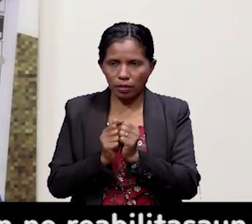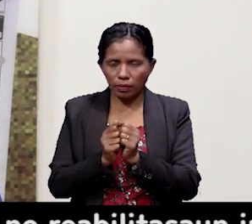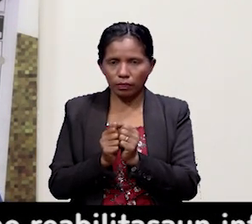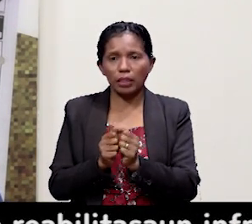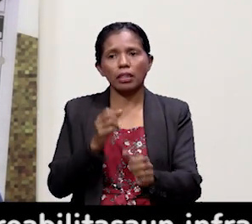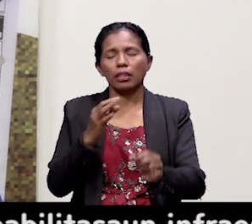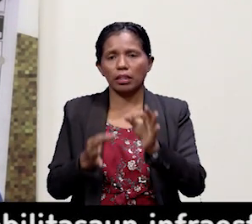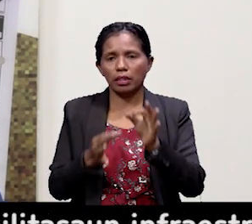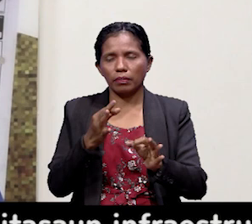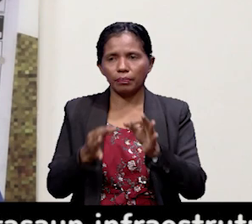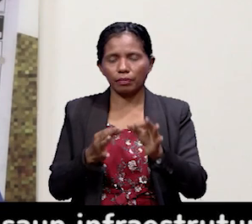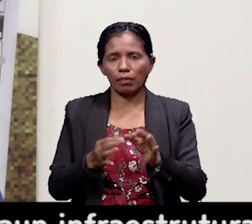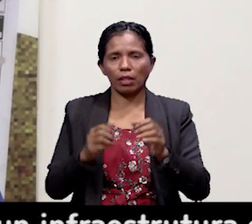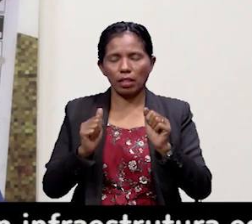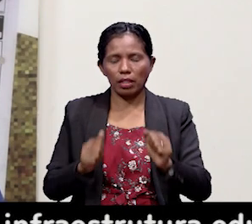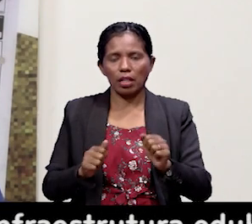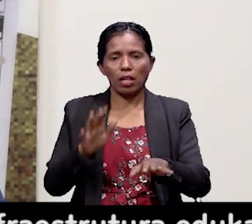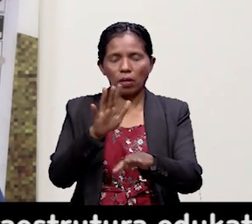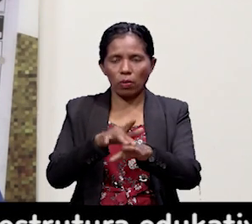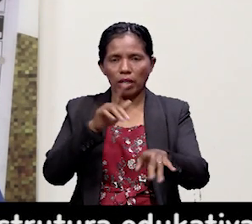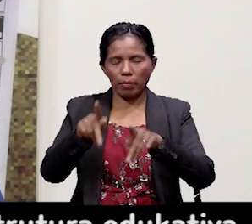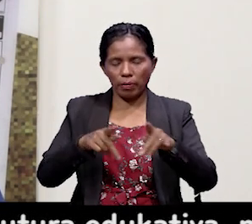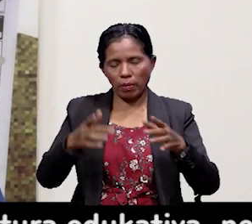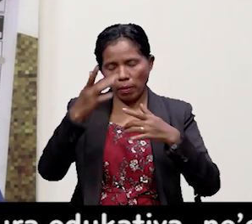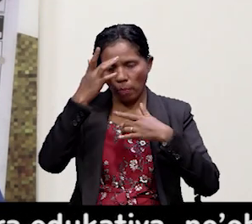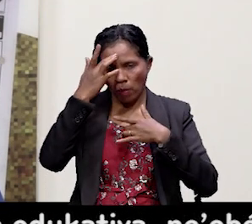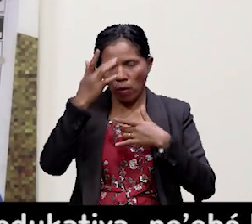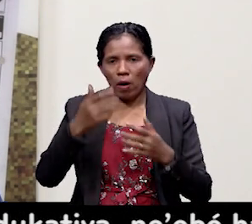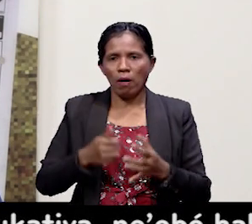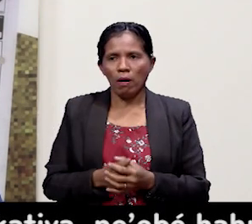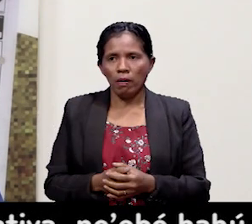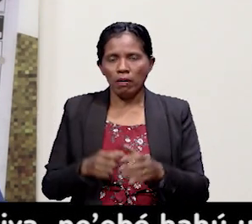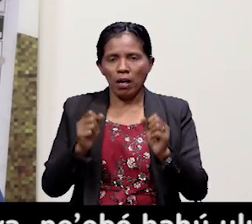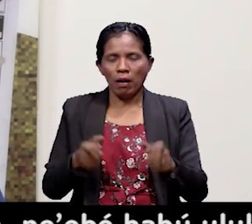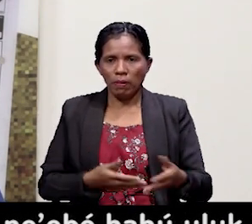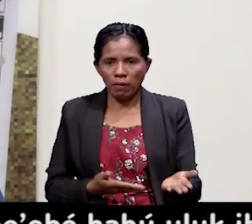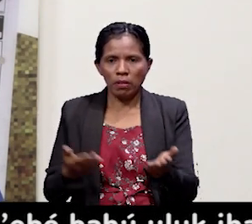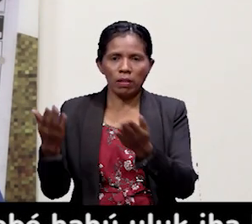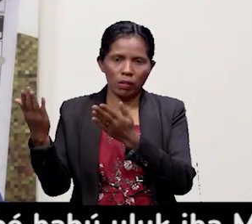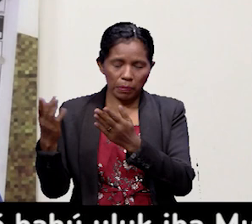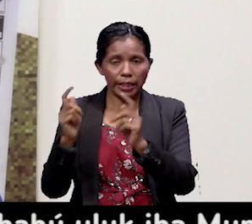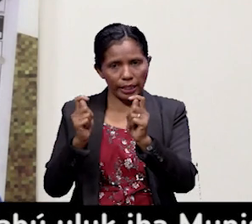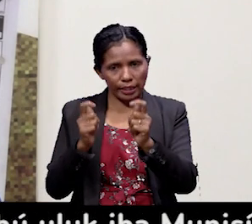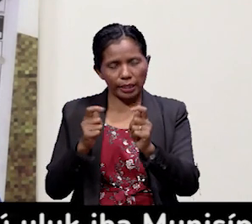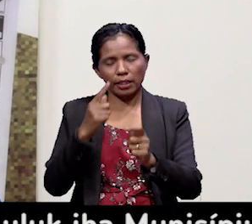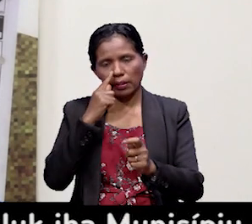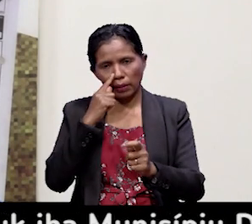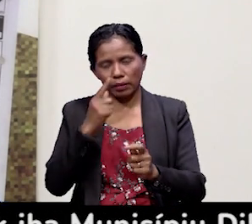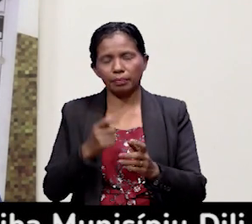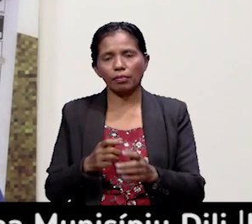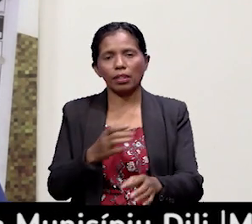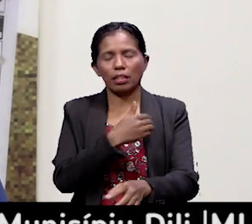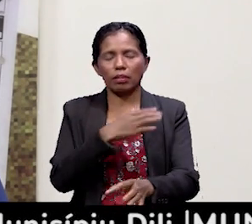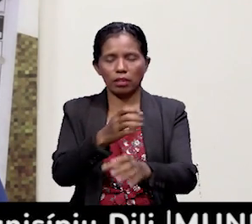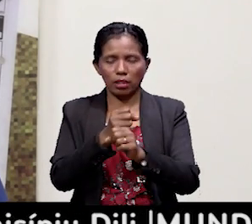carik, iha contacto ema nebem positivo, fo amba atu halo suap, ida nebem maxedau simu primeira dose, hak